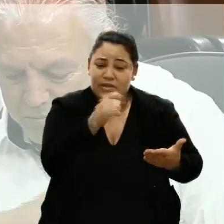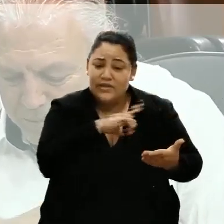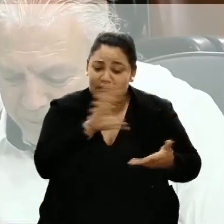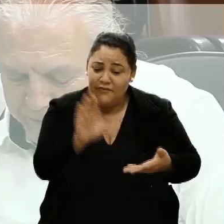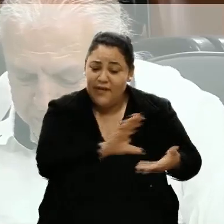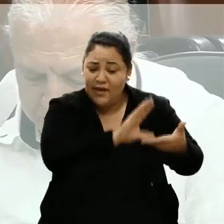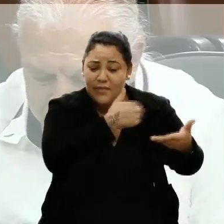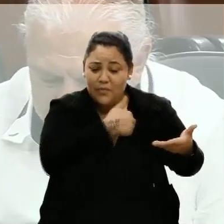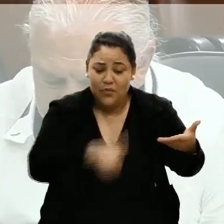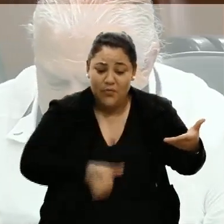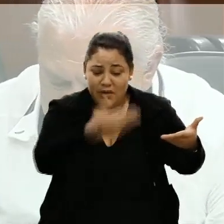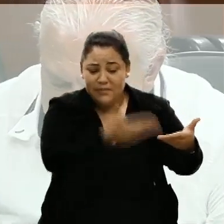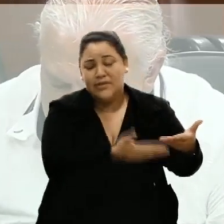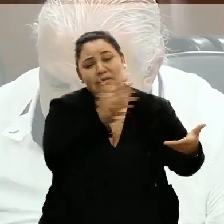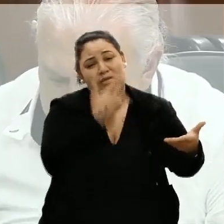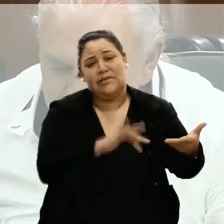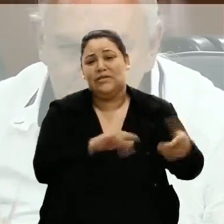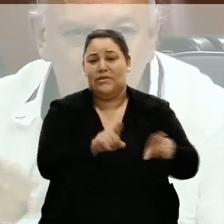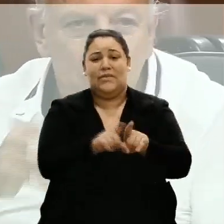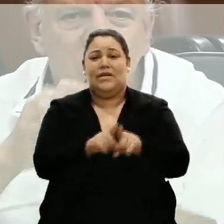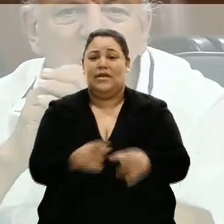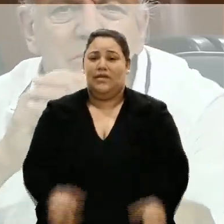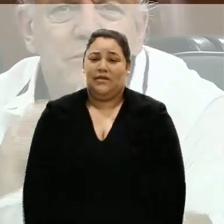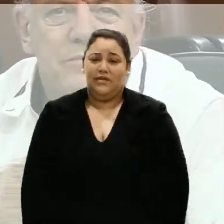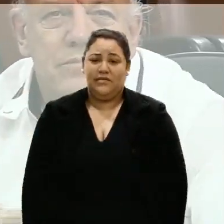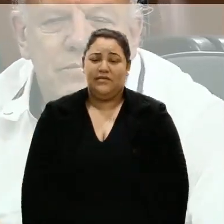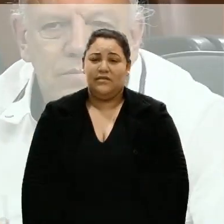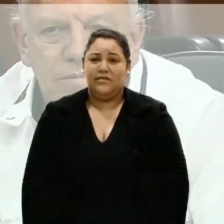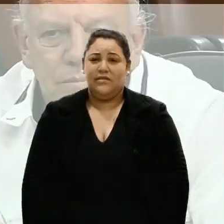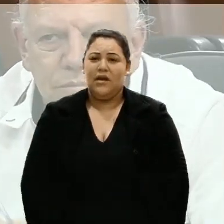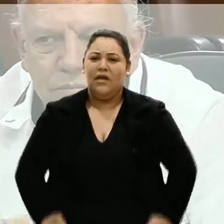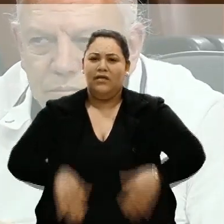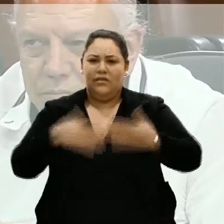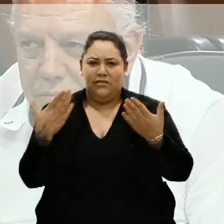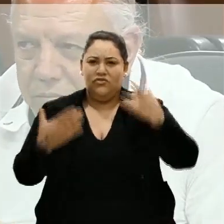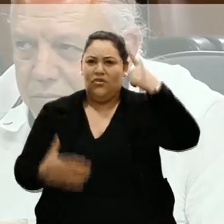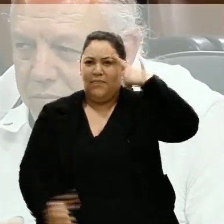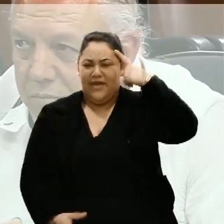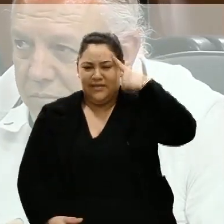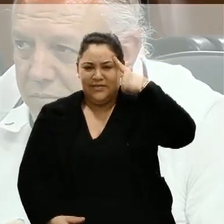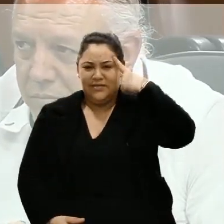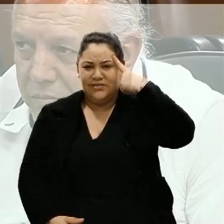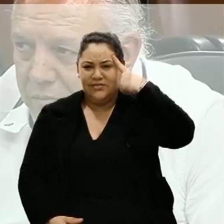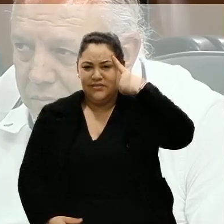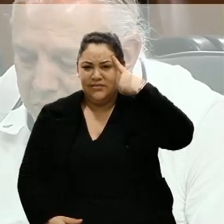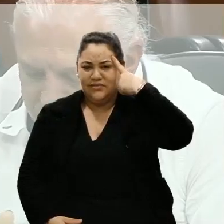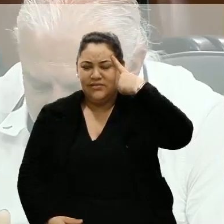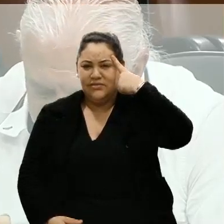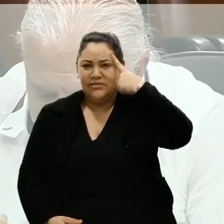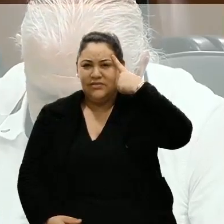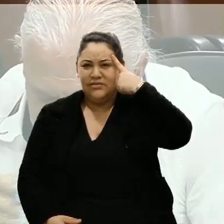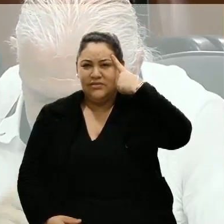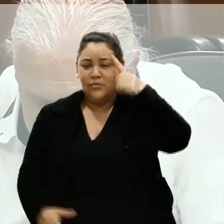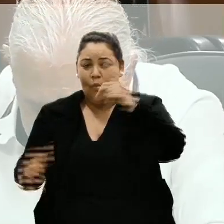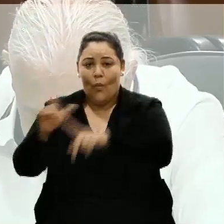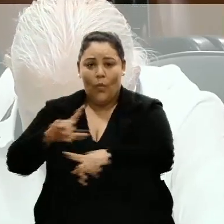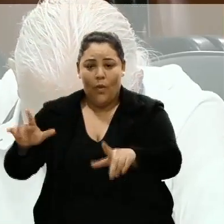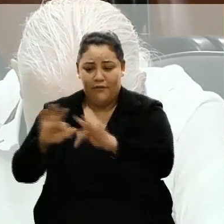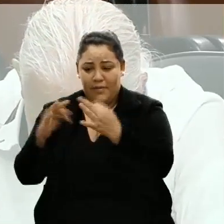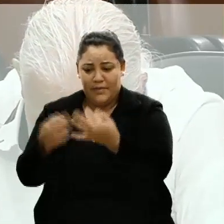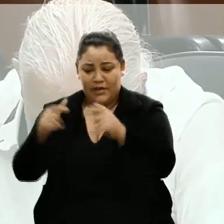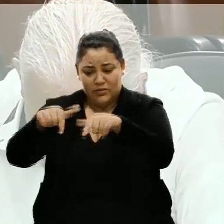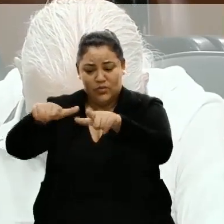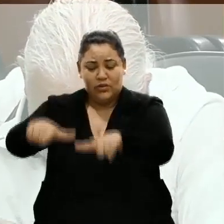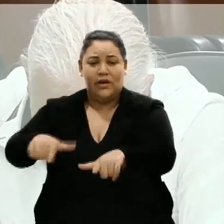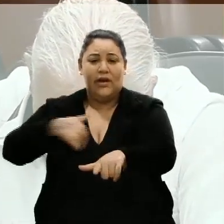crianças. Então, quando a gente pensa de tirar pessoas de algum local, e aí vem a dúvida da vereadora Rose e talvez de outros